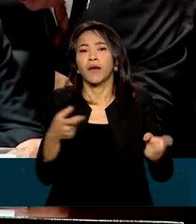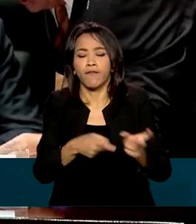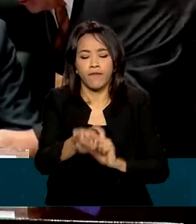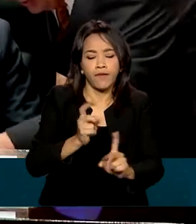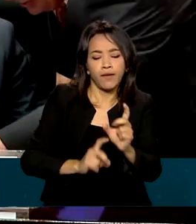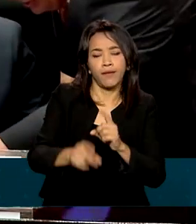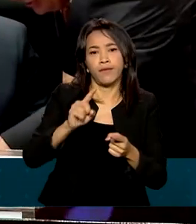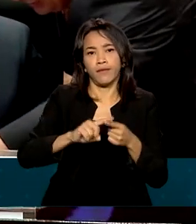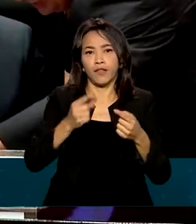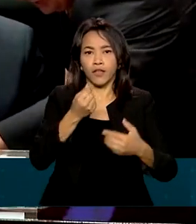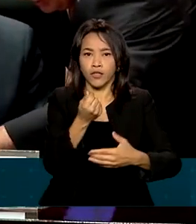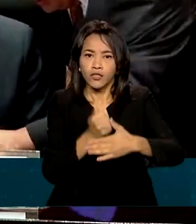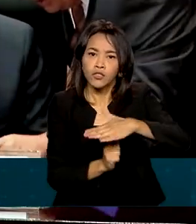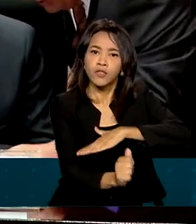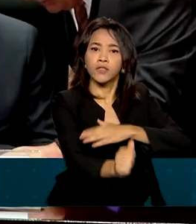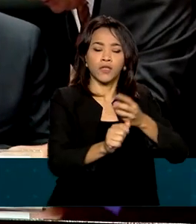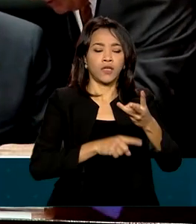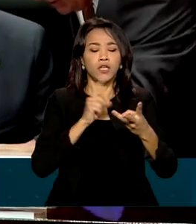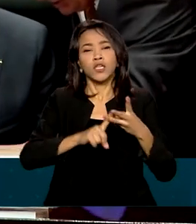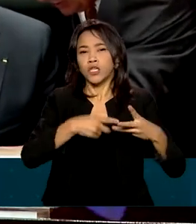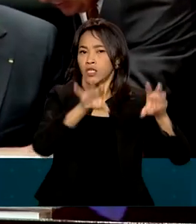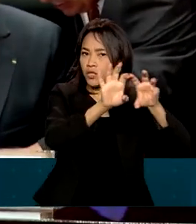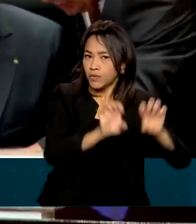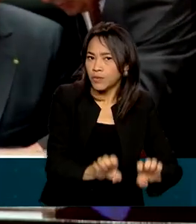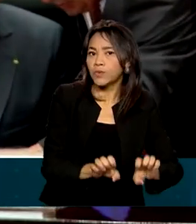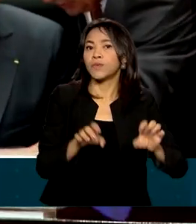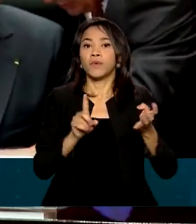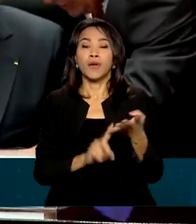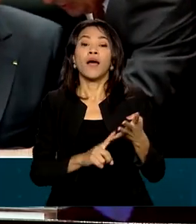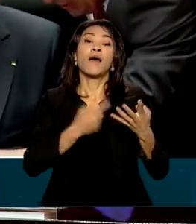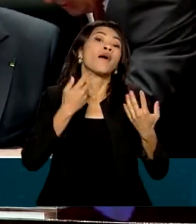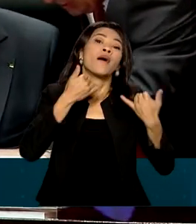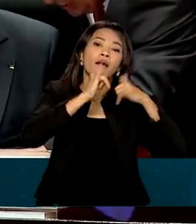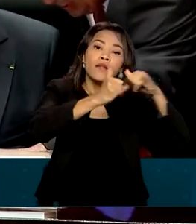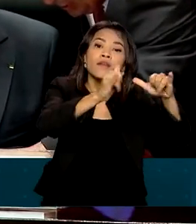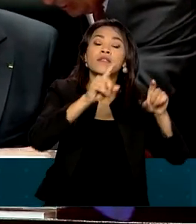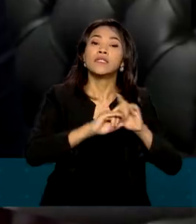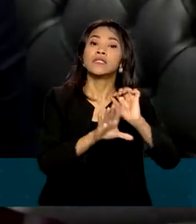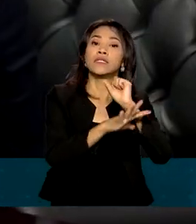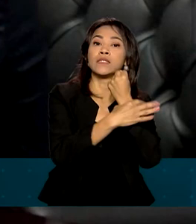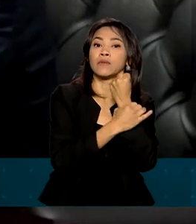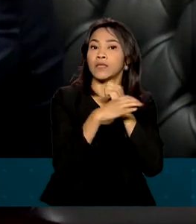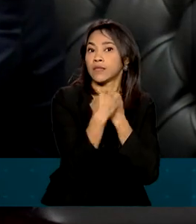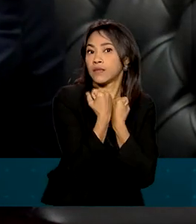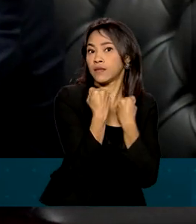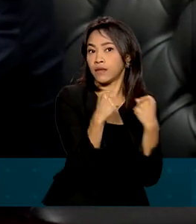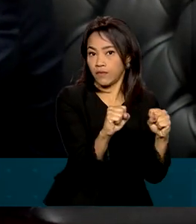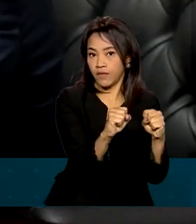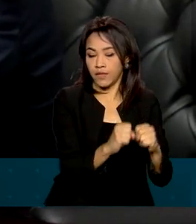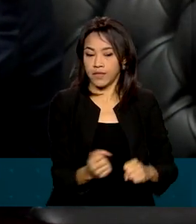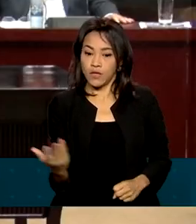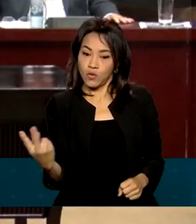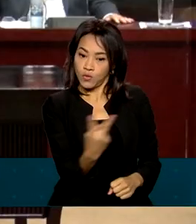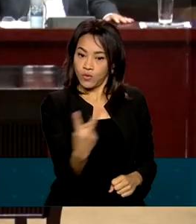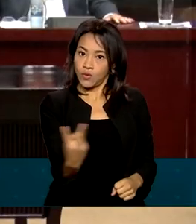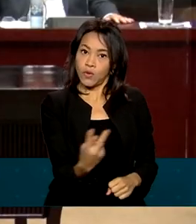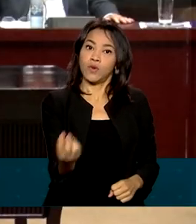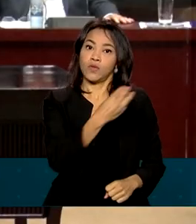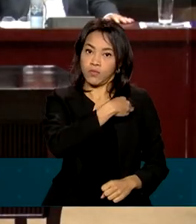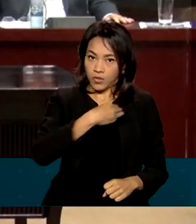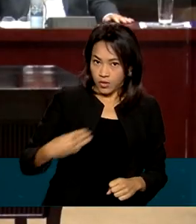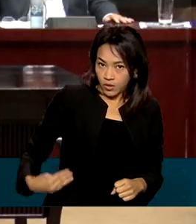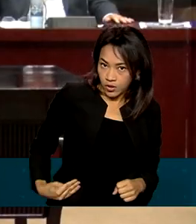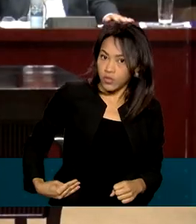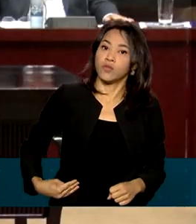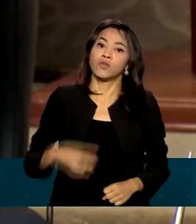comércio, investimentos, infraestrutura, energia, segurança e defesa. Os ministros das Relações Exteriores da